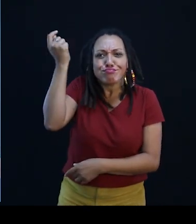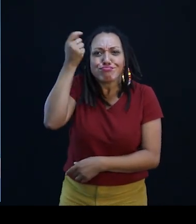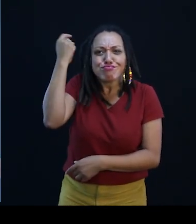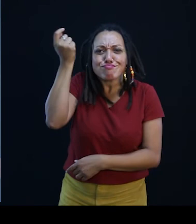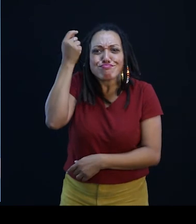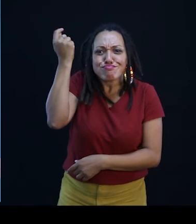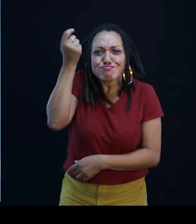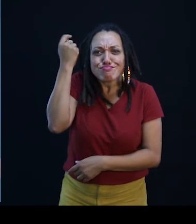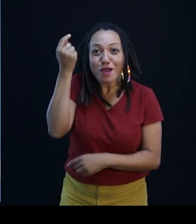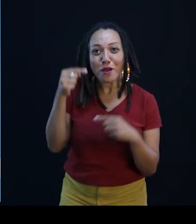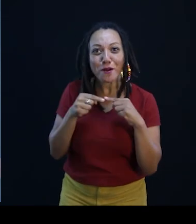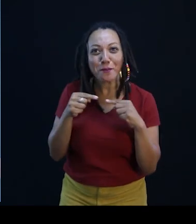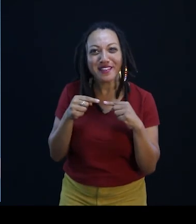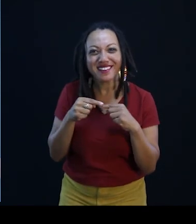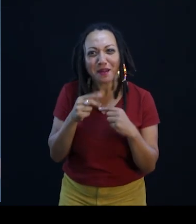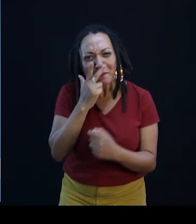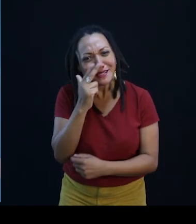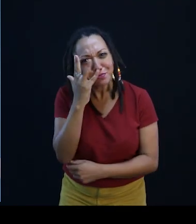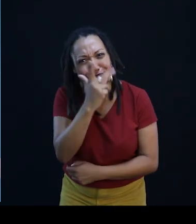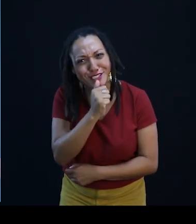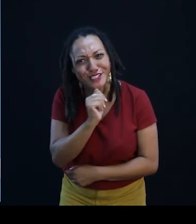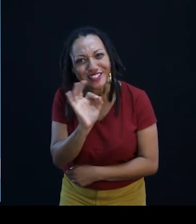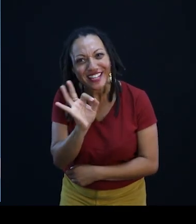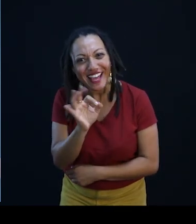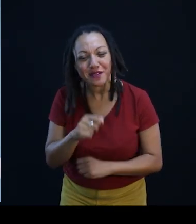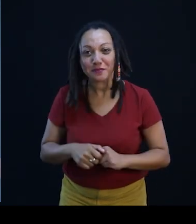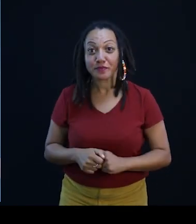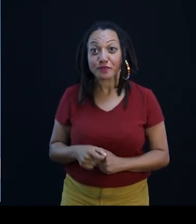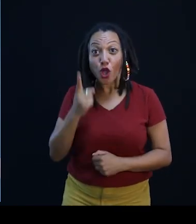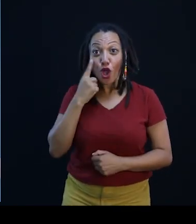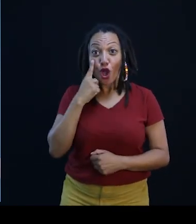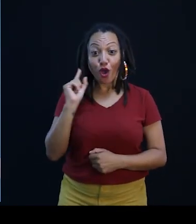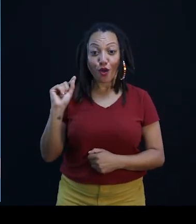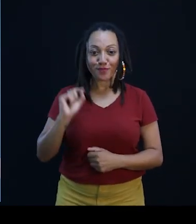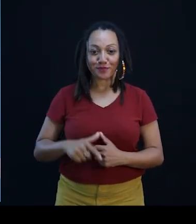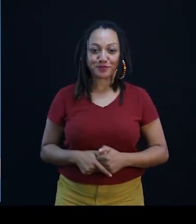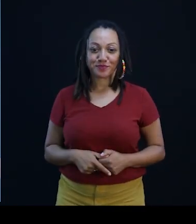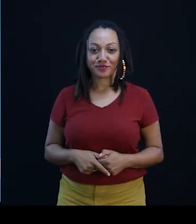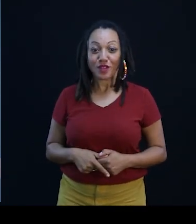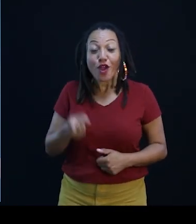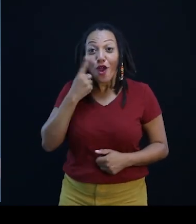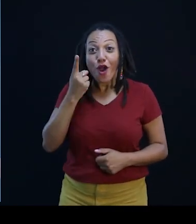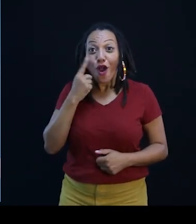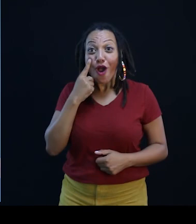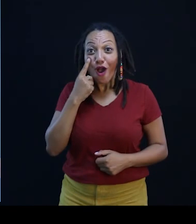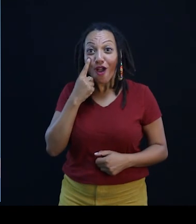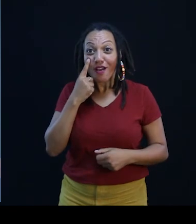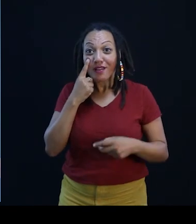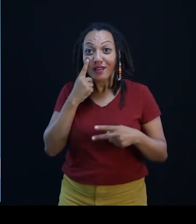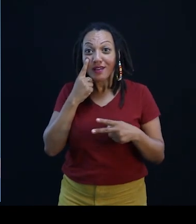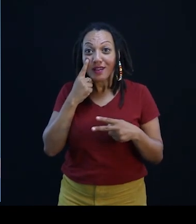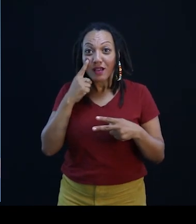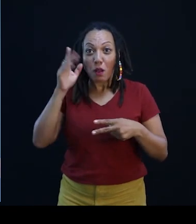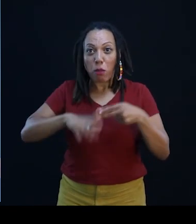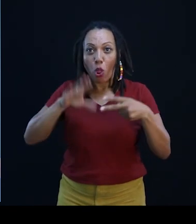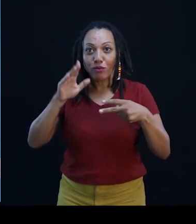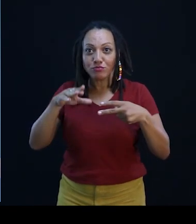Você já viu o esquilo, gente? É tão bonitinho, né? Esse é bom também, traz aqui, ó. Olha esse instrumento,